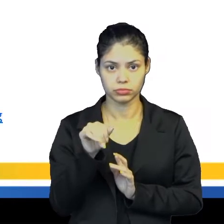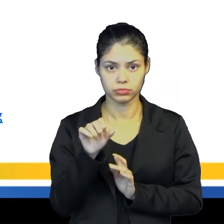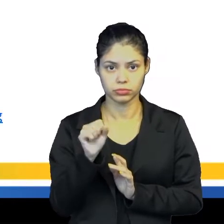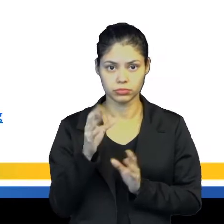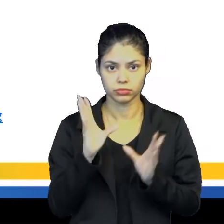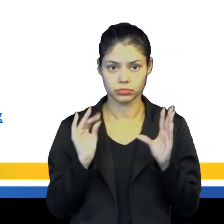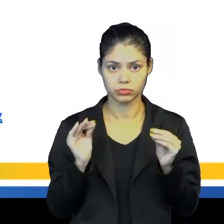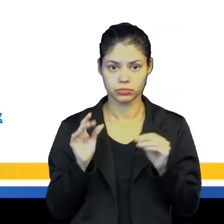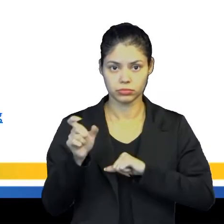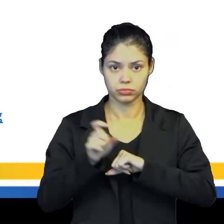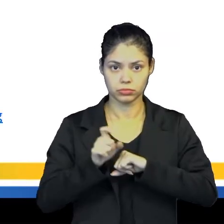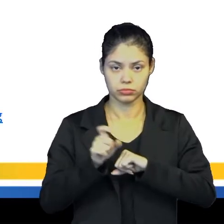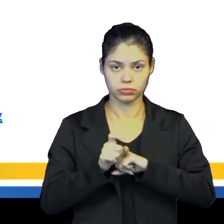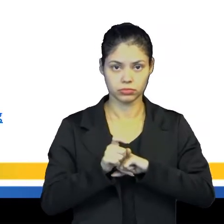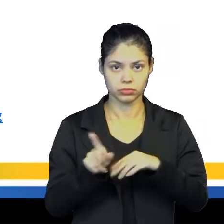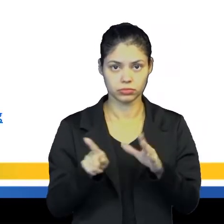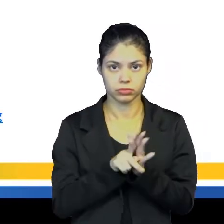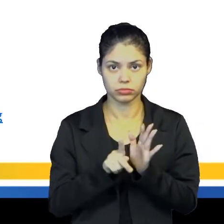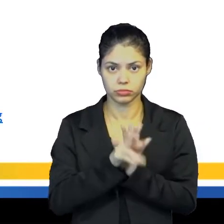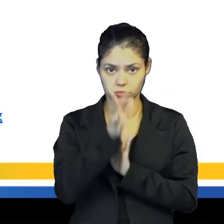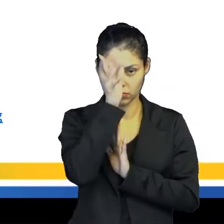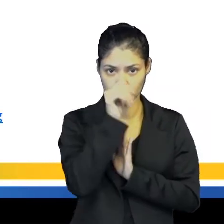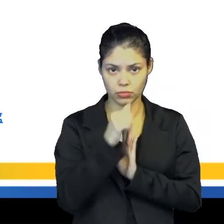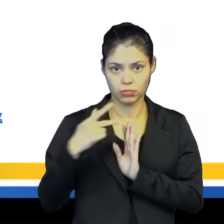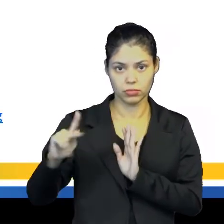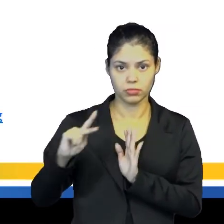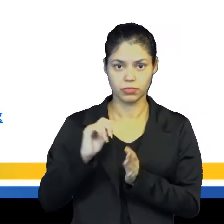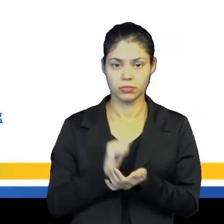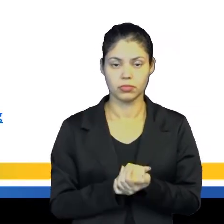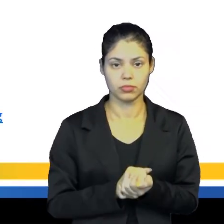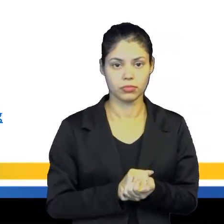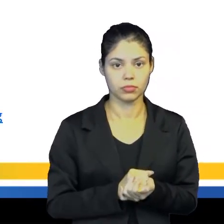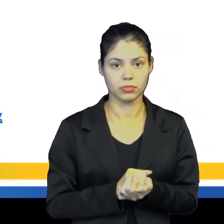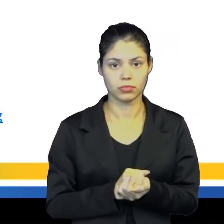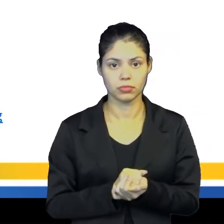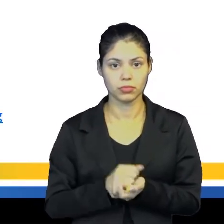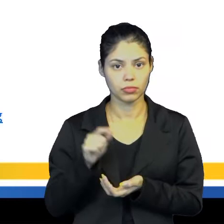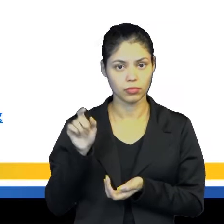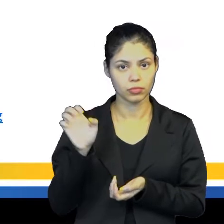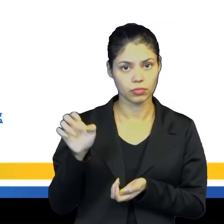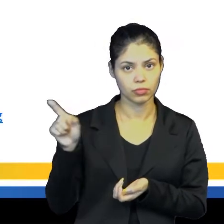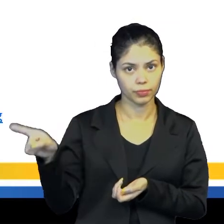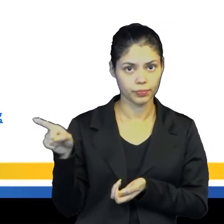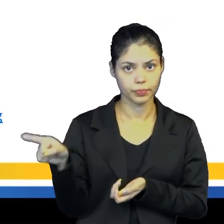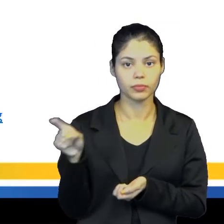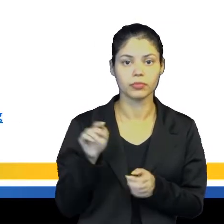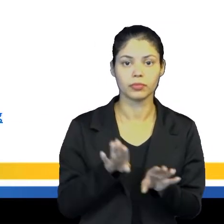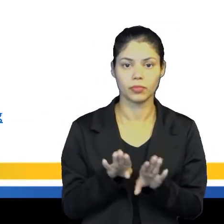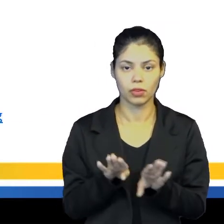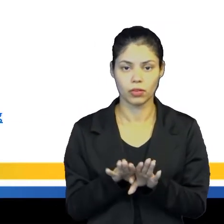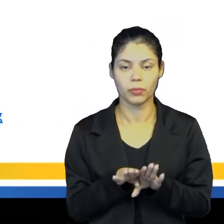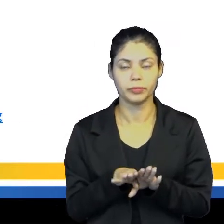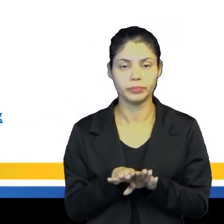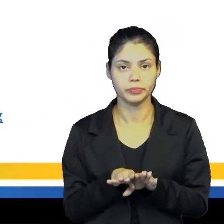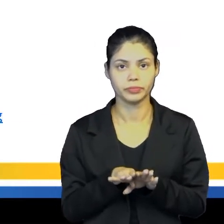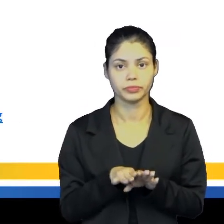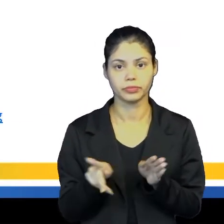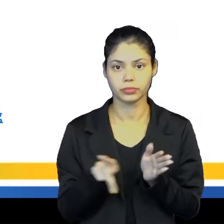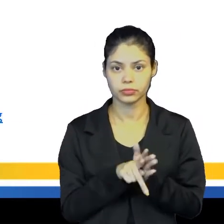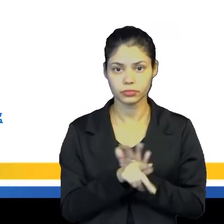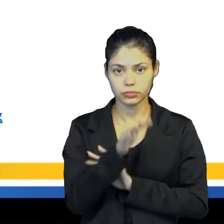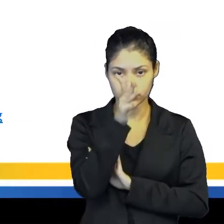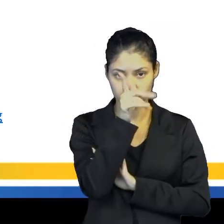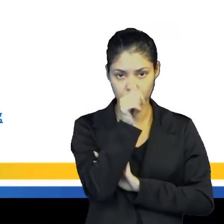os substantivos que se referem à galinha. Dela, um pronome aí, ela também é um pronome que se refere à